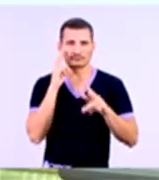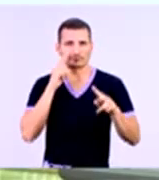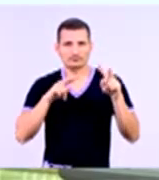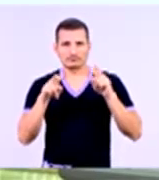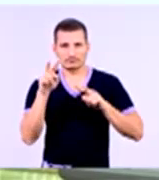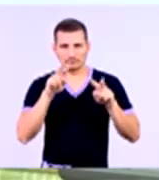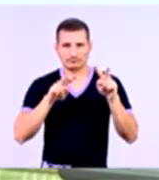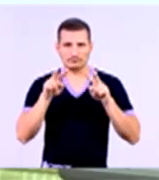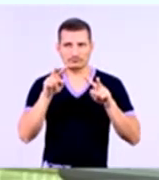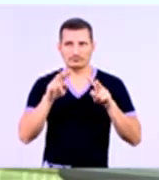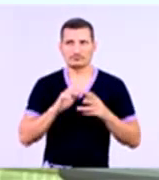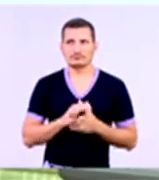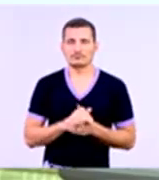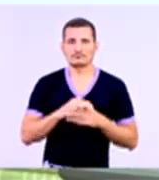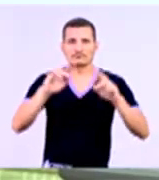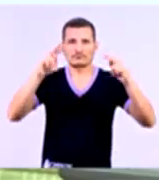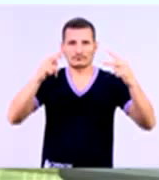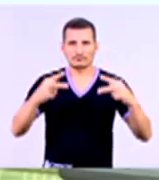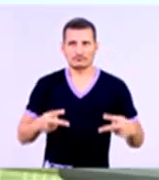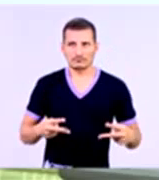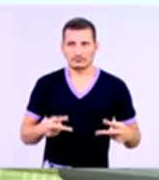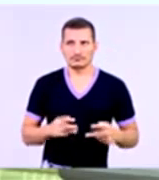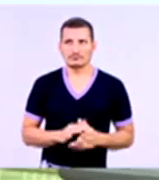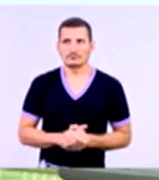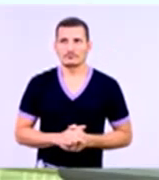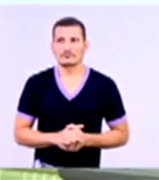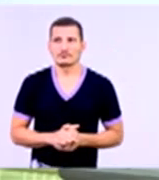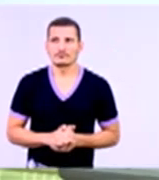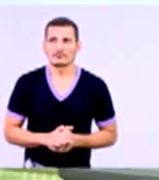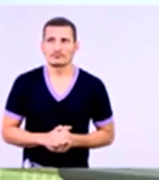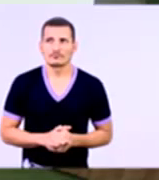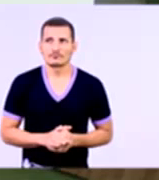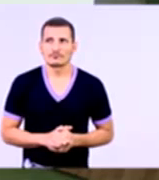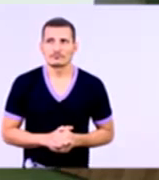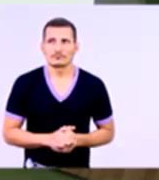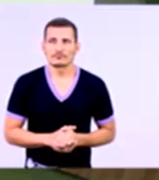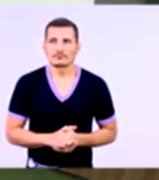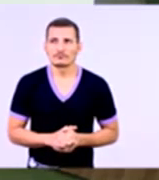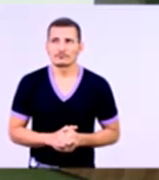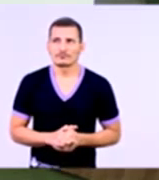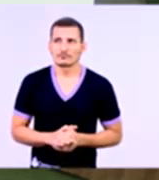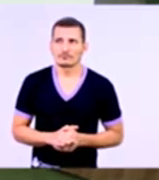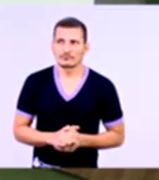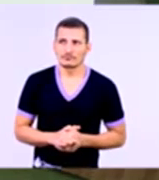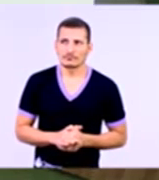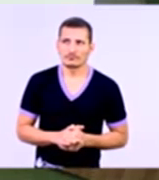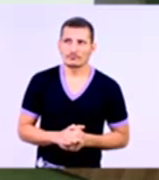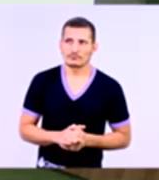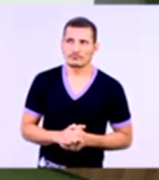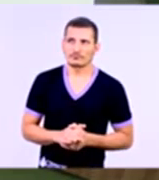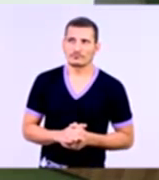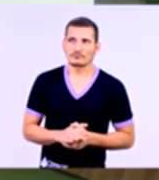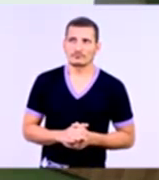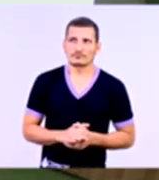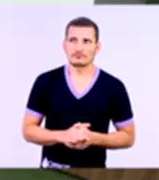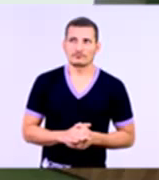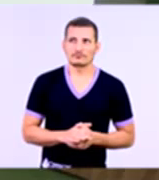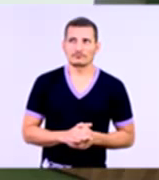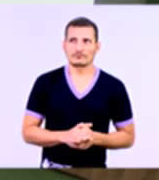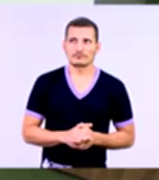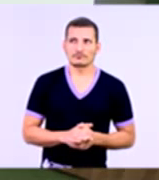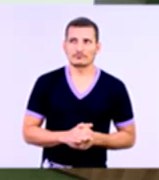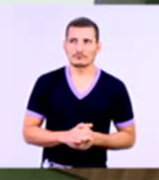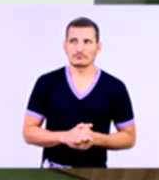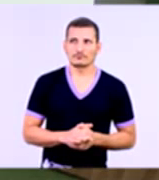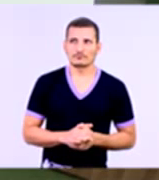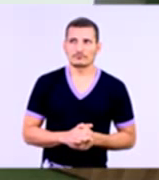de um elemento HTML. Ok? Professor, tem mais alguma pergunta? Bom, agora encerraram os questionamentos. Acho que podemos